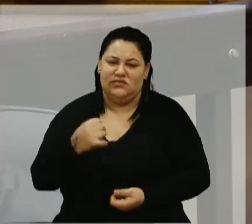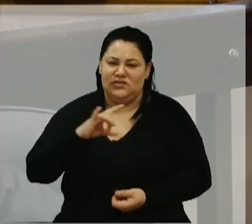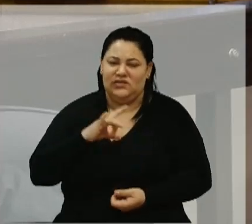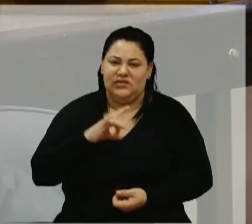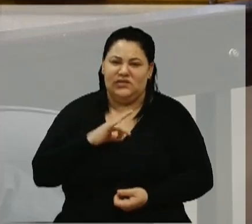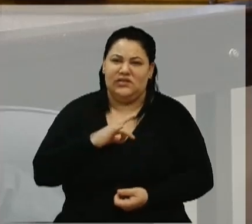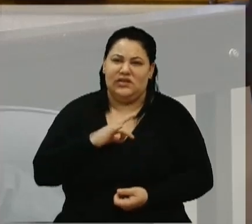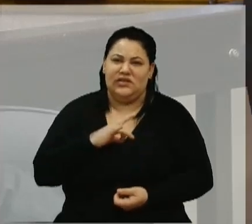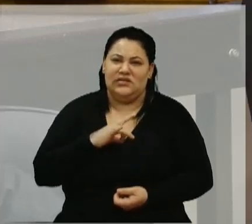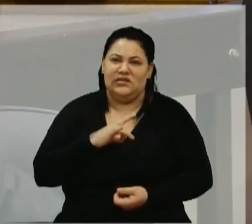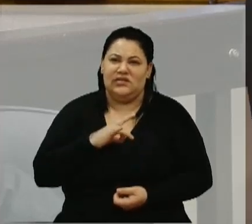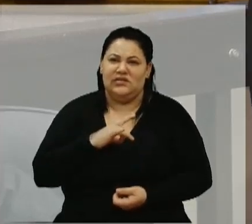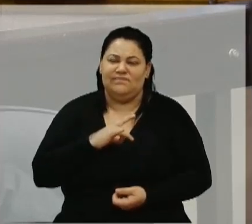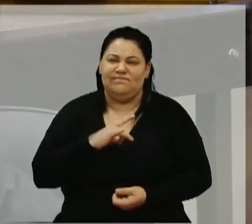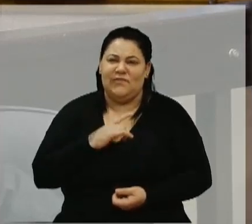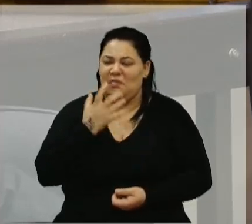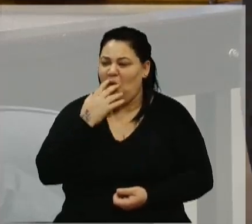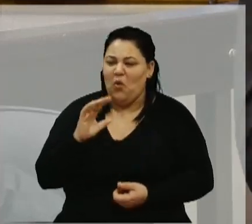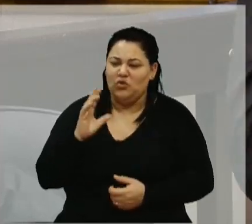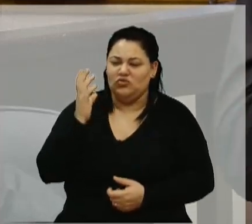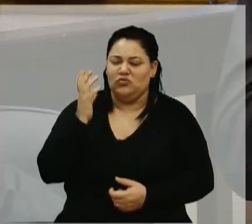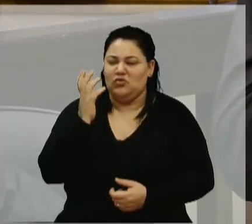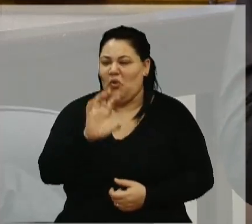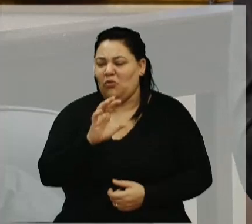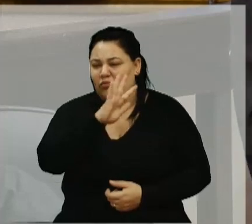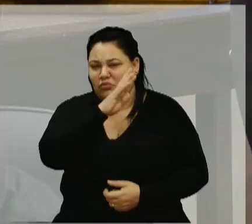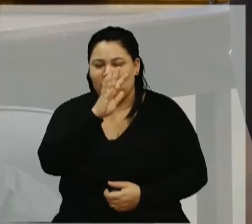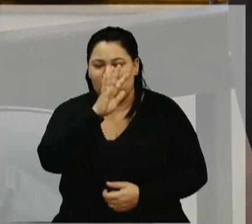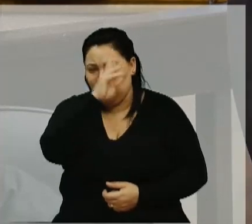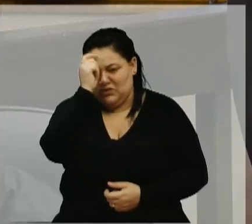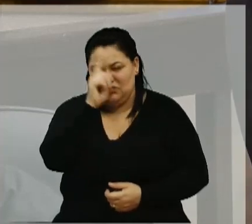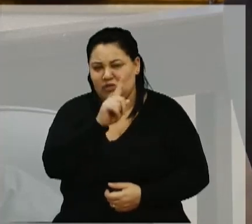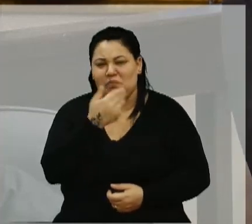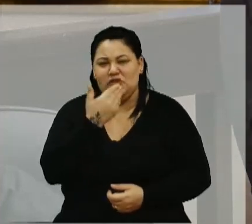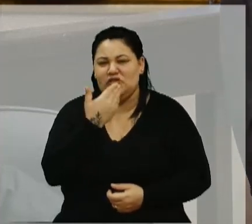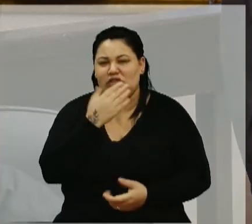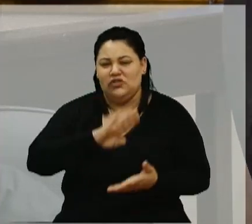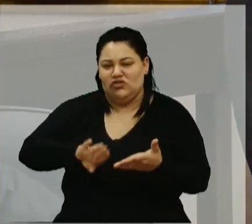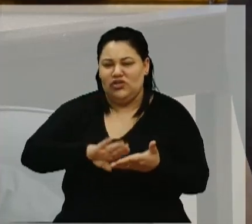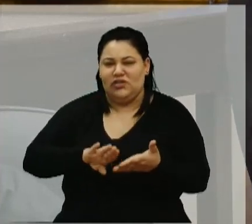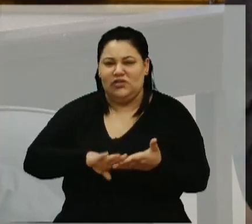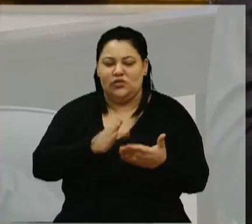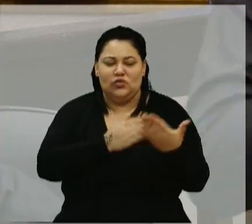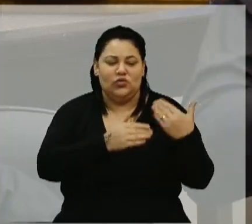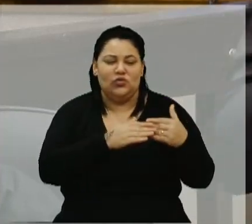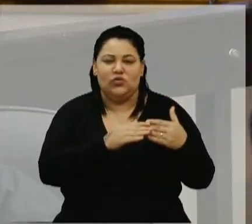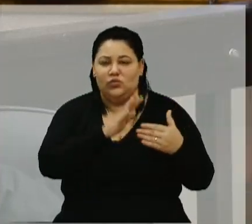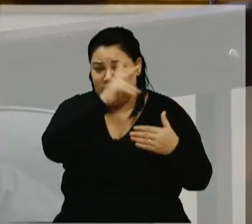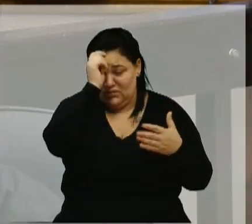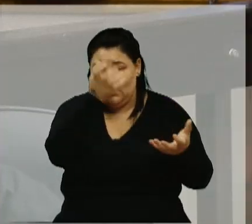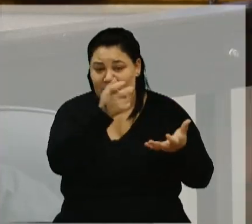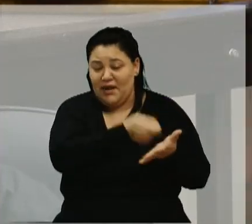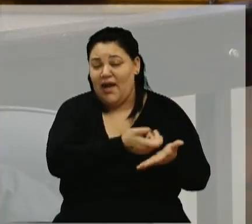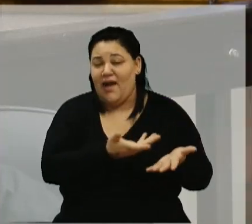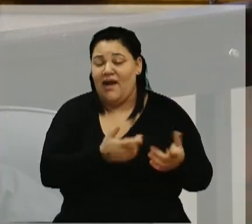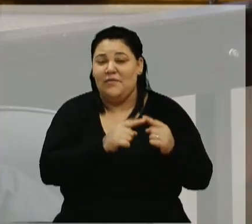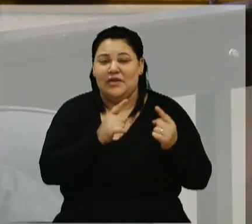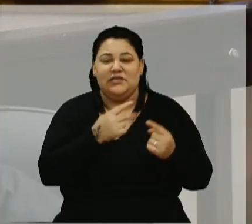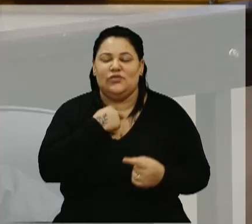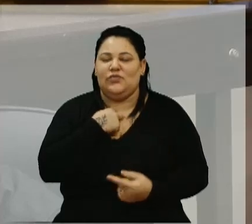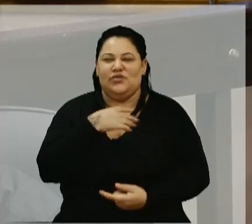município, daí sim. Nós não estamos pedindo que retire todos, lá o município quer pagar. Agora, eu não posso ouvir que podemos